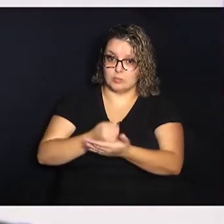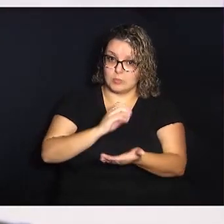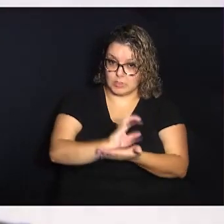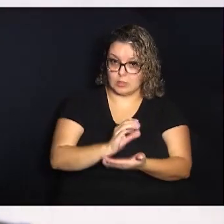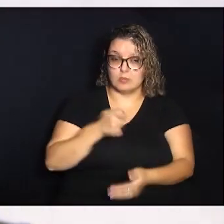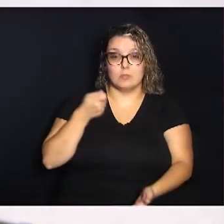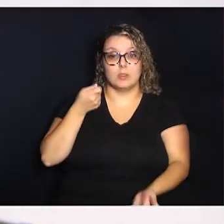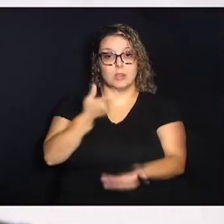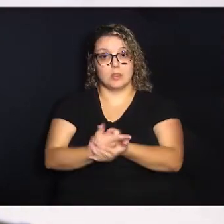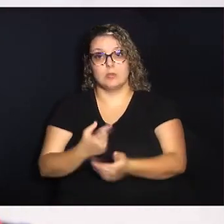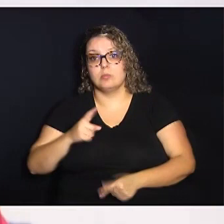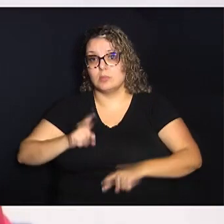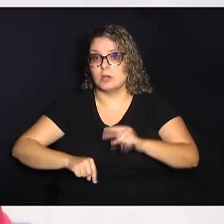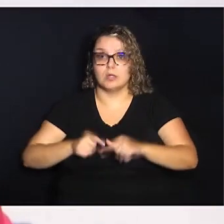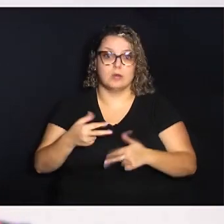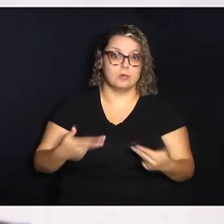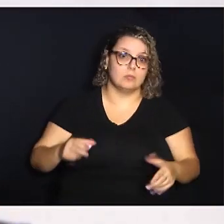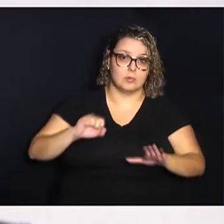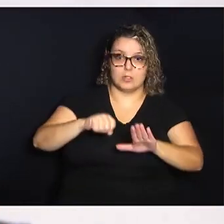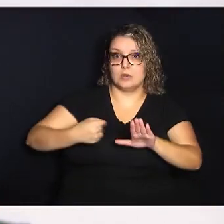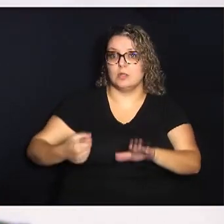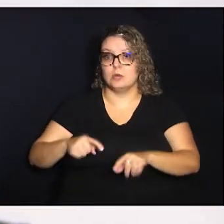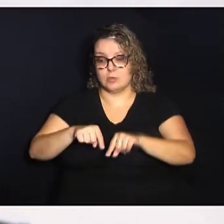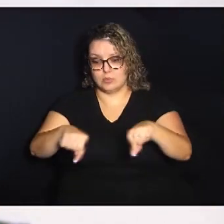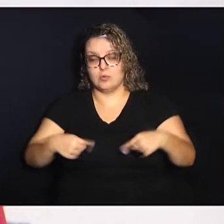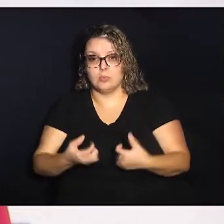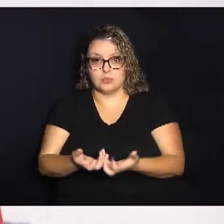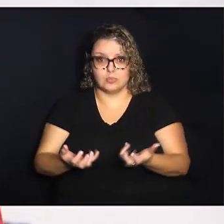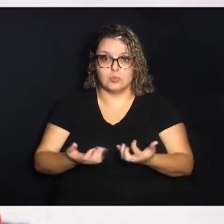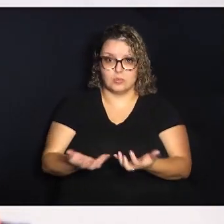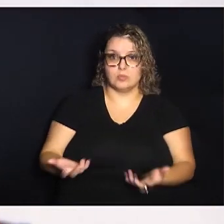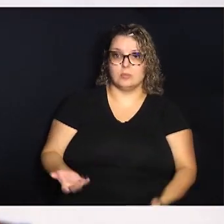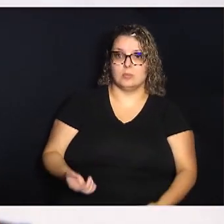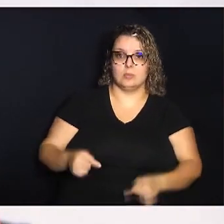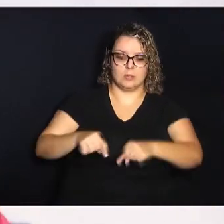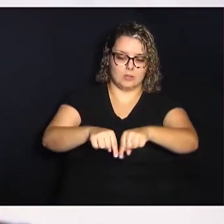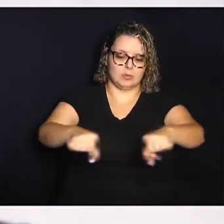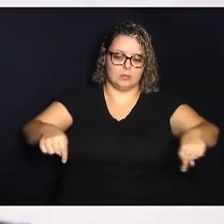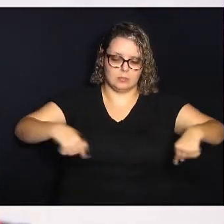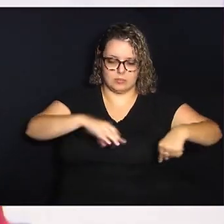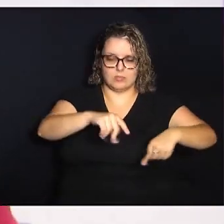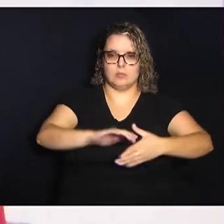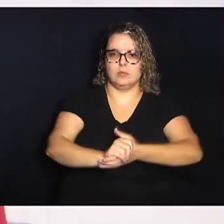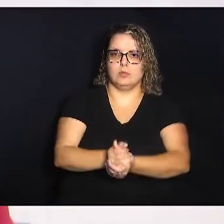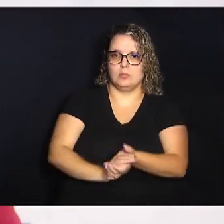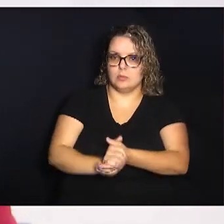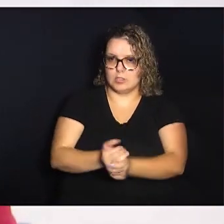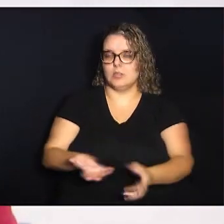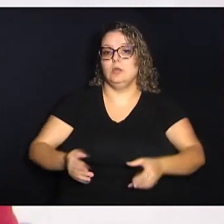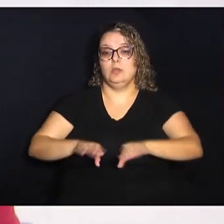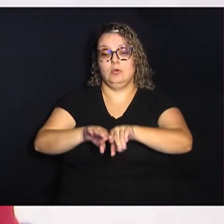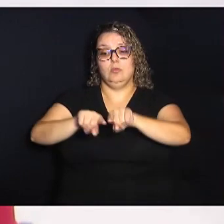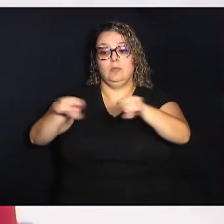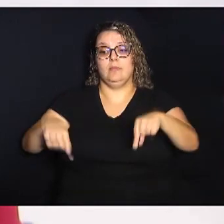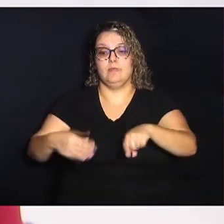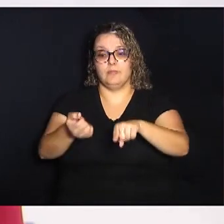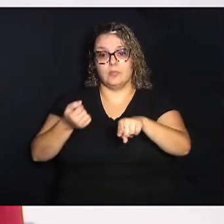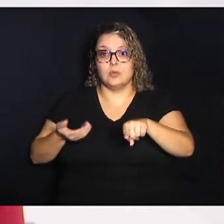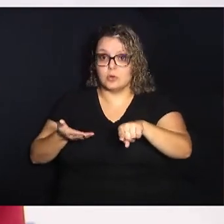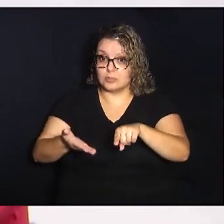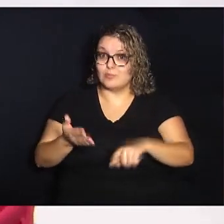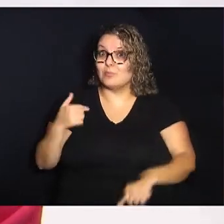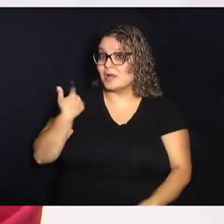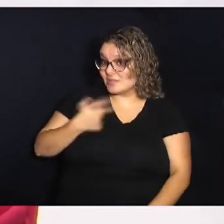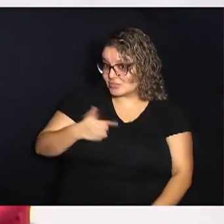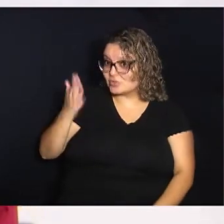comprar maquinários, geladeira, fogão, pia, forno. Mas a gente entendeu que esse